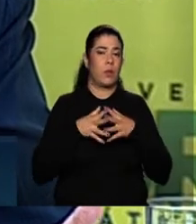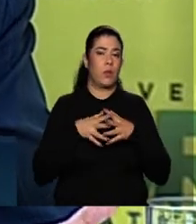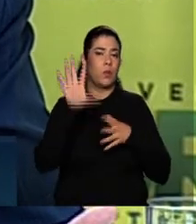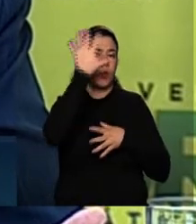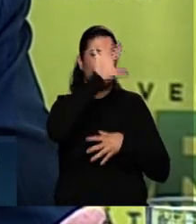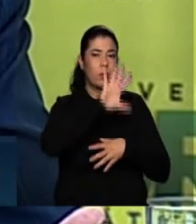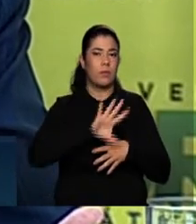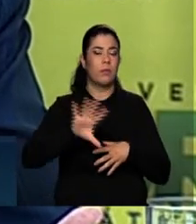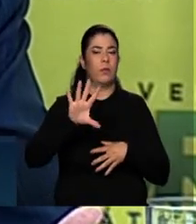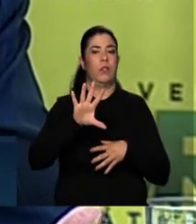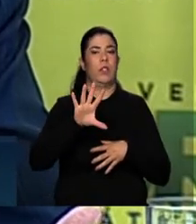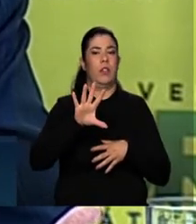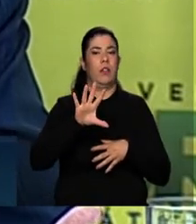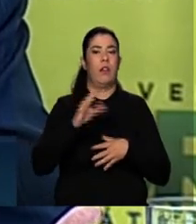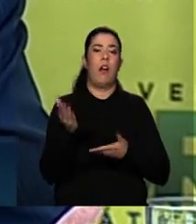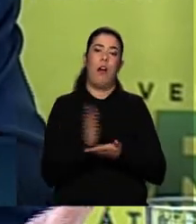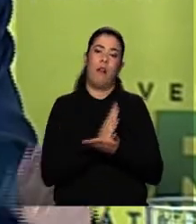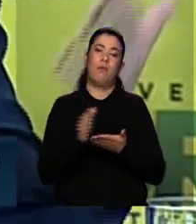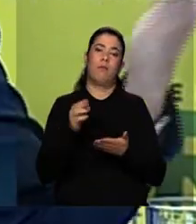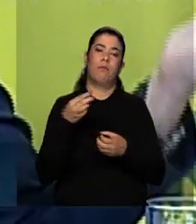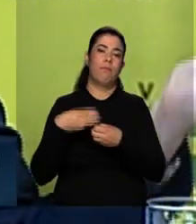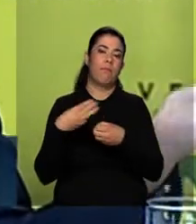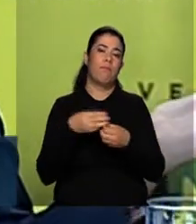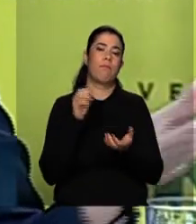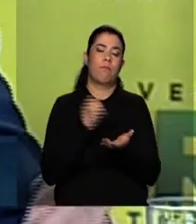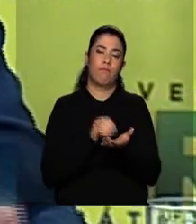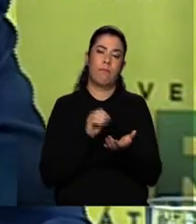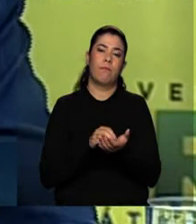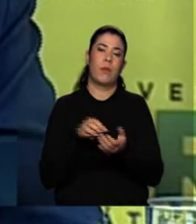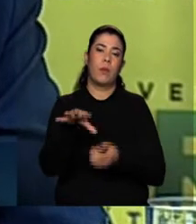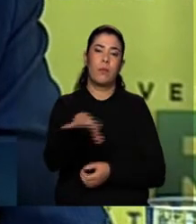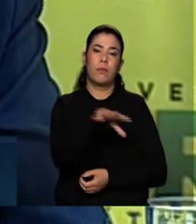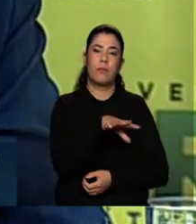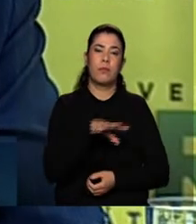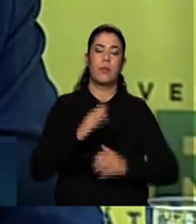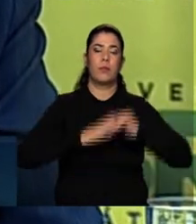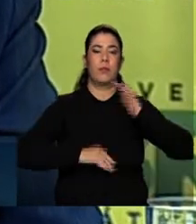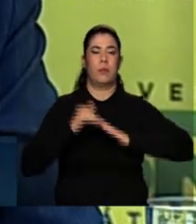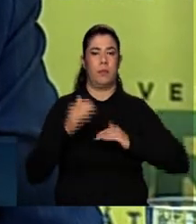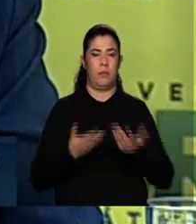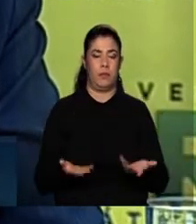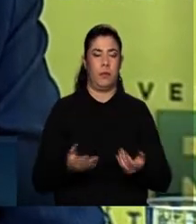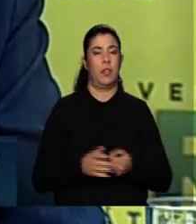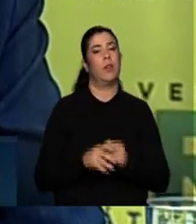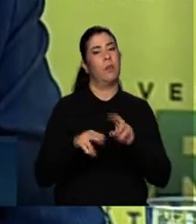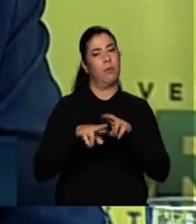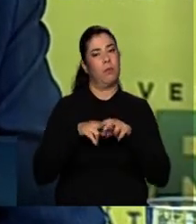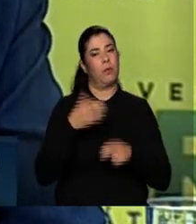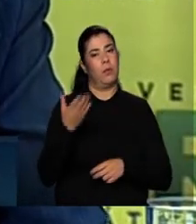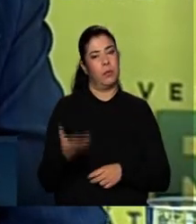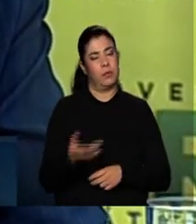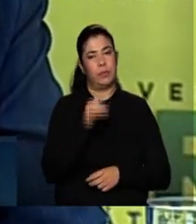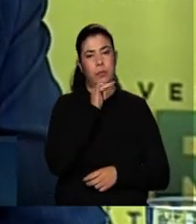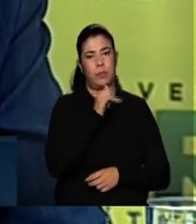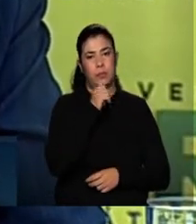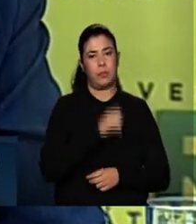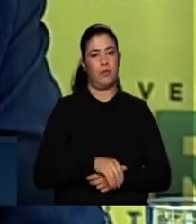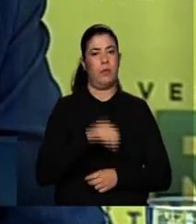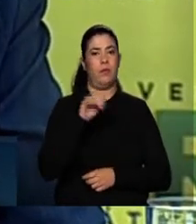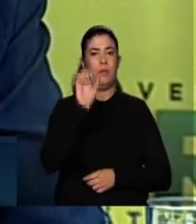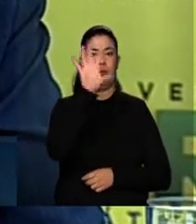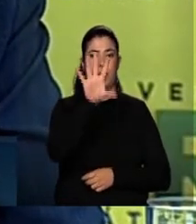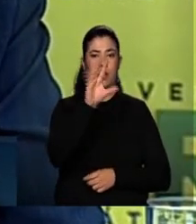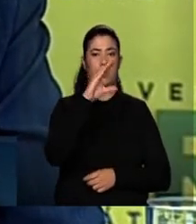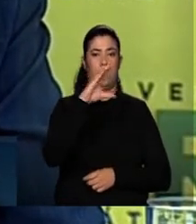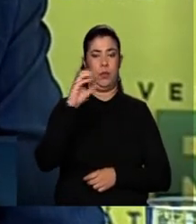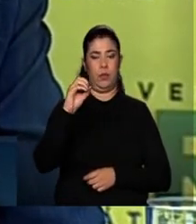completa. E alguns municípios não apresentam essas características. Foi o motivo porque, na região centro-oeste inteira, a